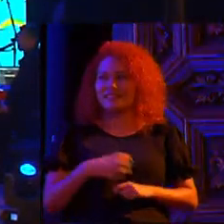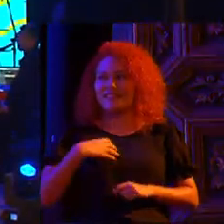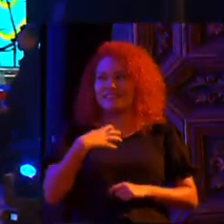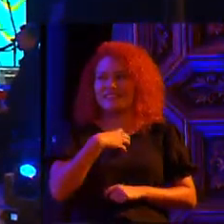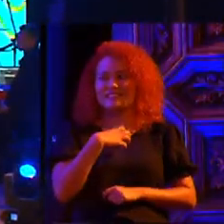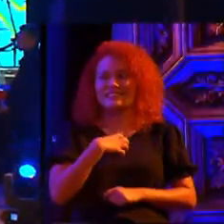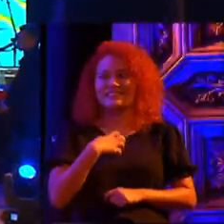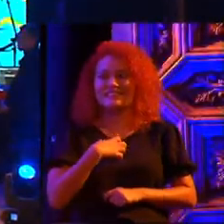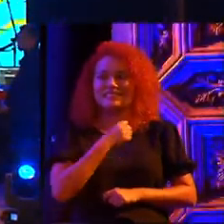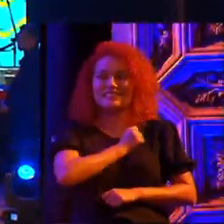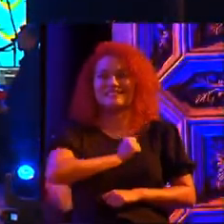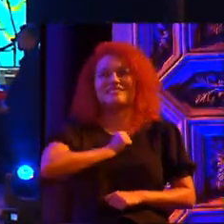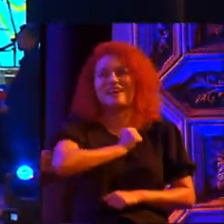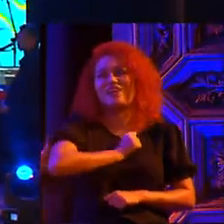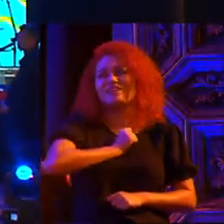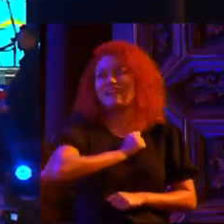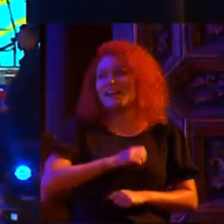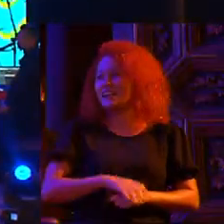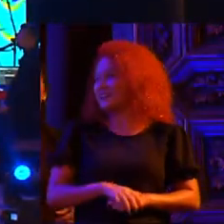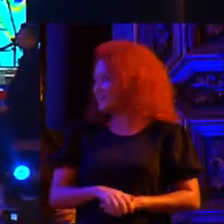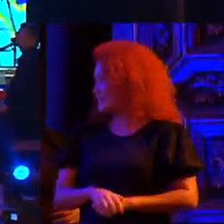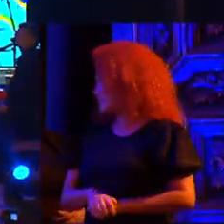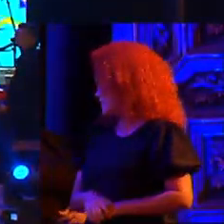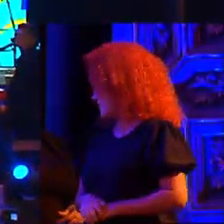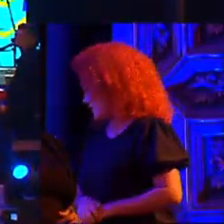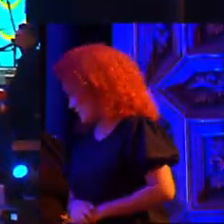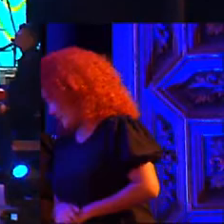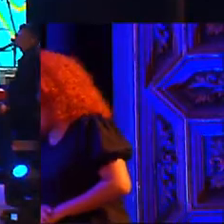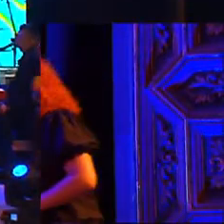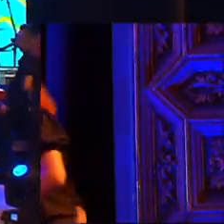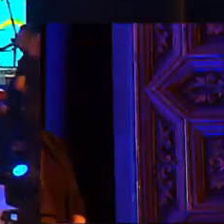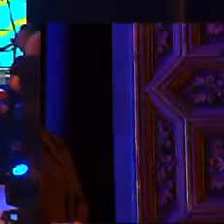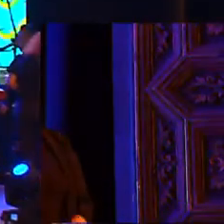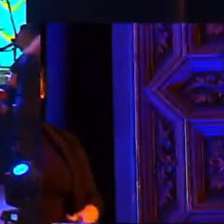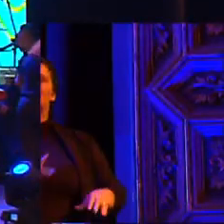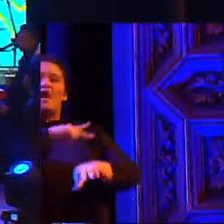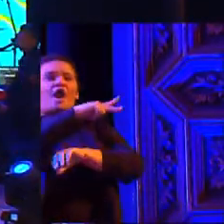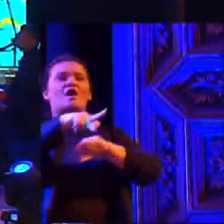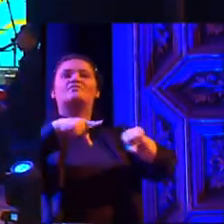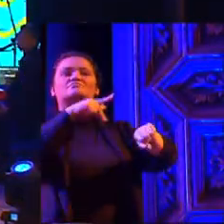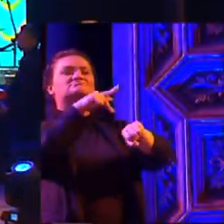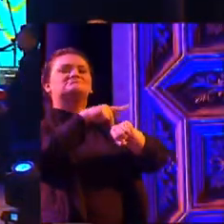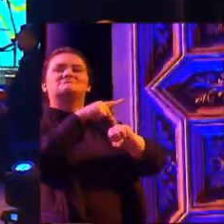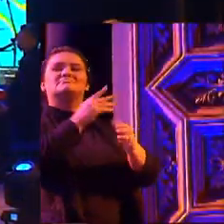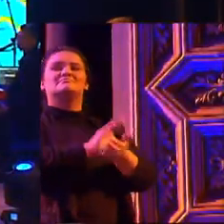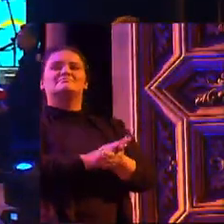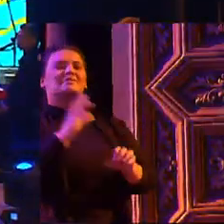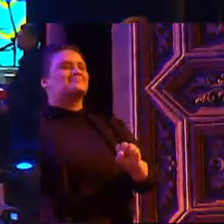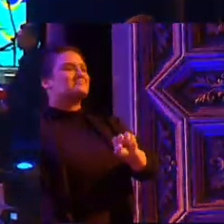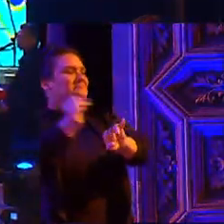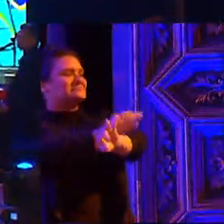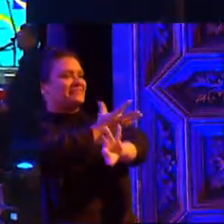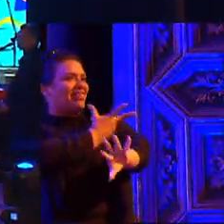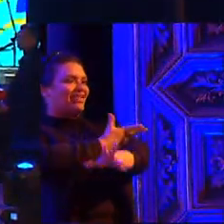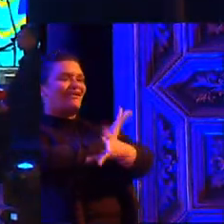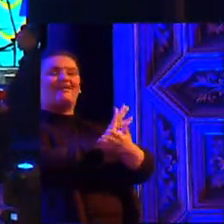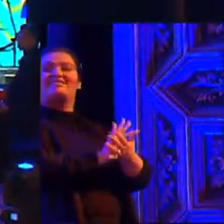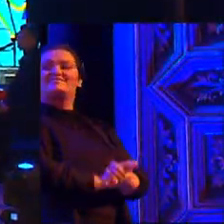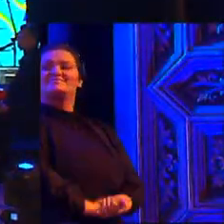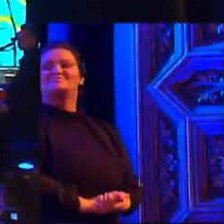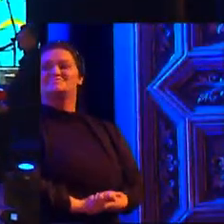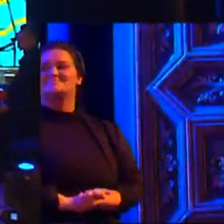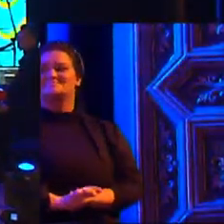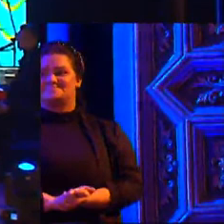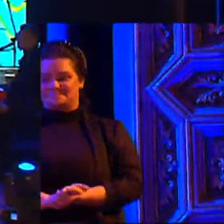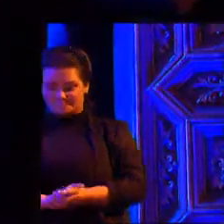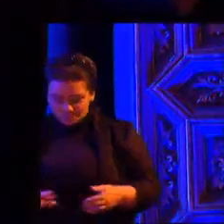Tá com instinto poetisa, né? Ai, eu tô poética. Falta o prêmio. O prêmio, Arthur tá emocionado, gente. Emocionado,